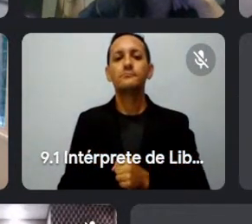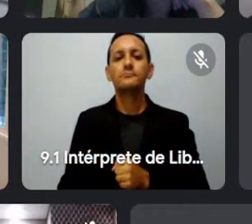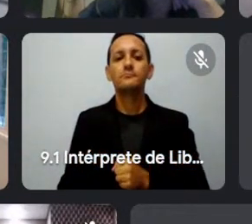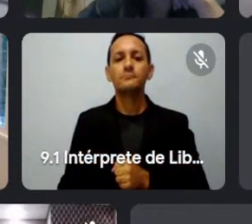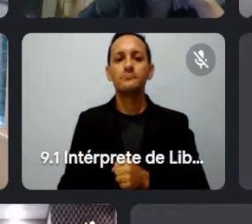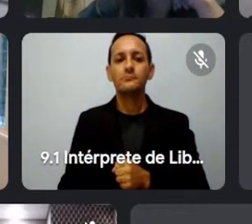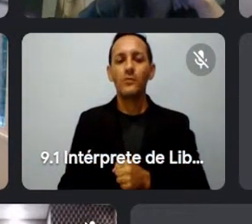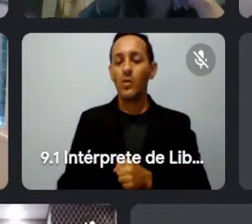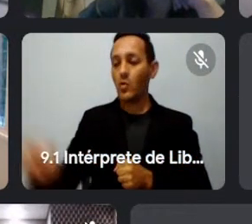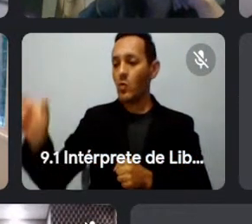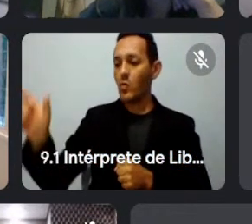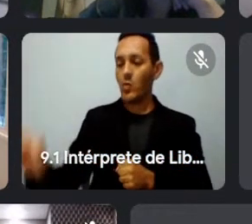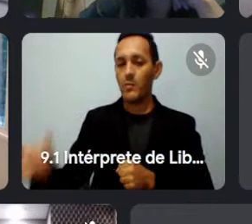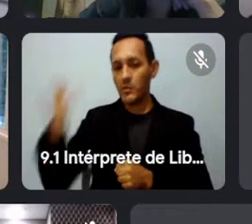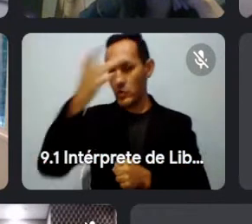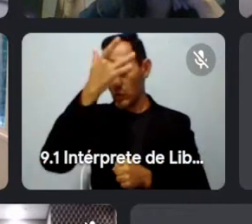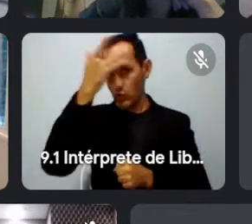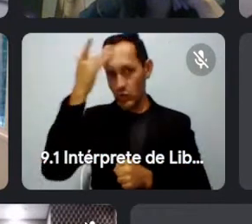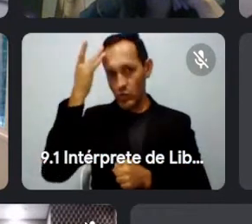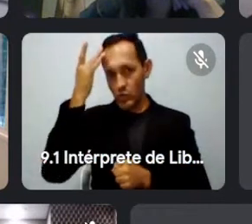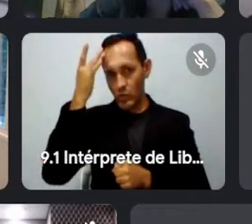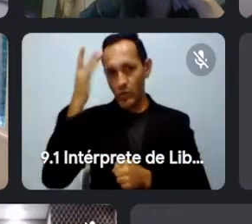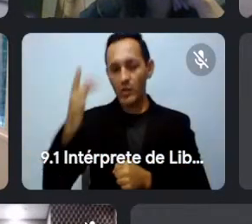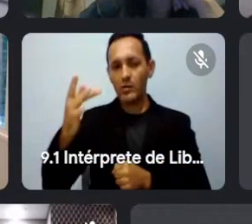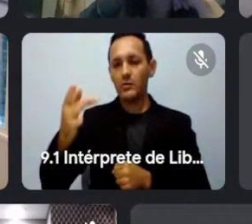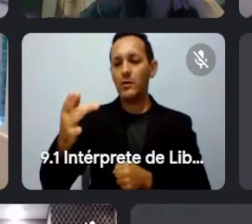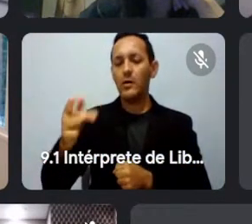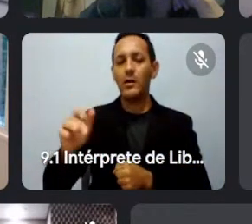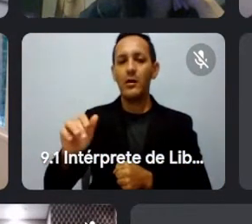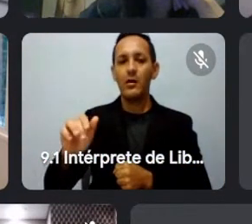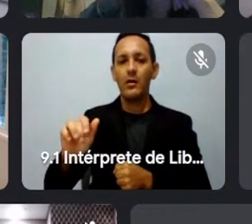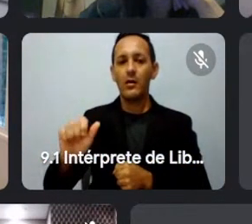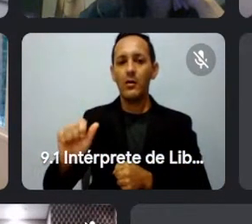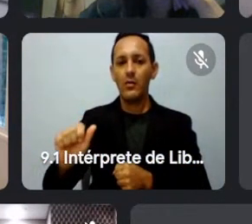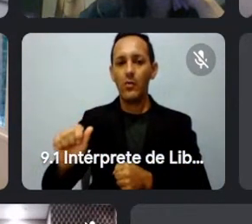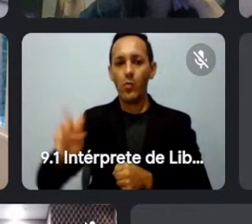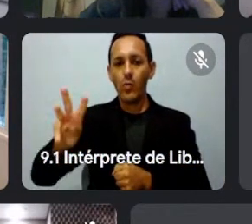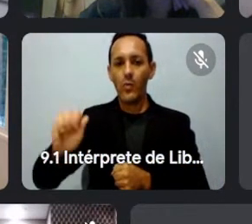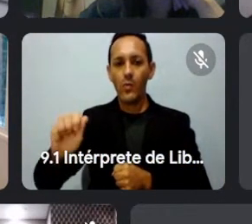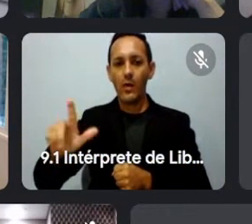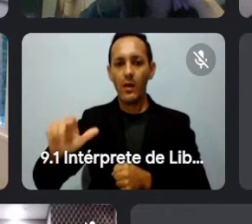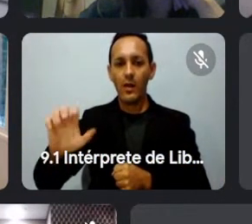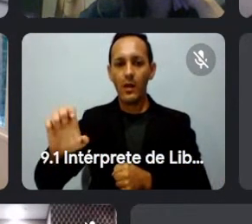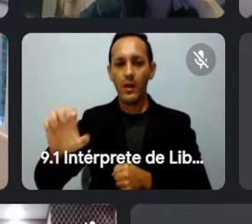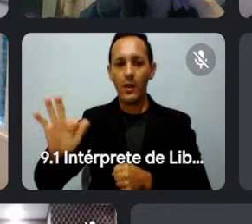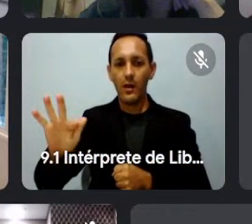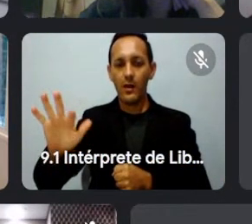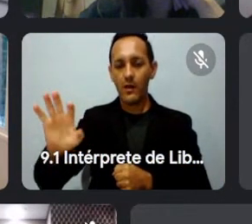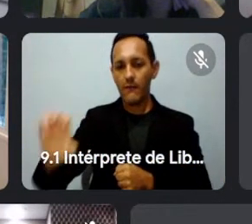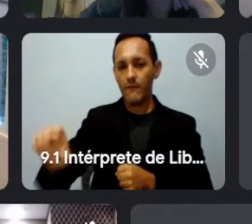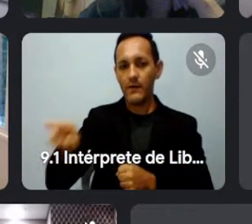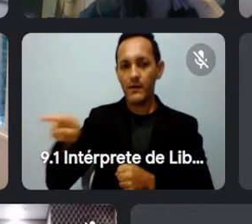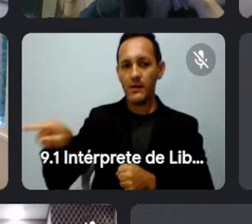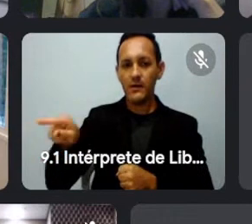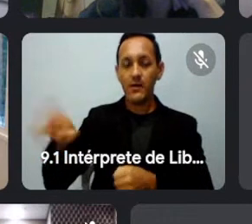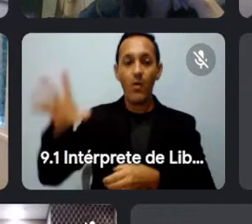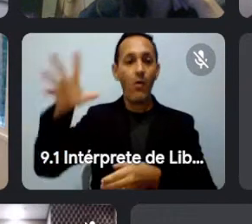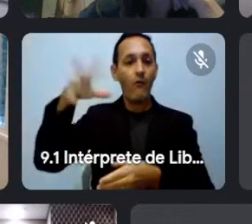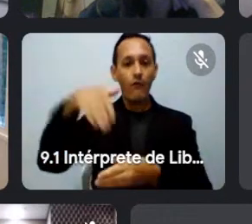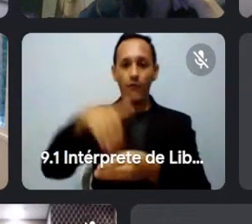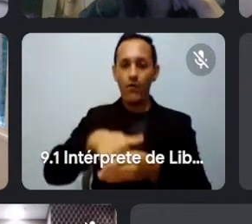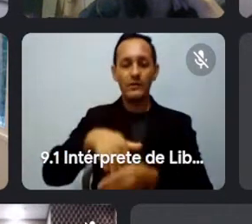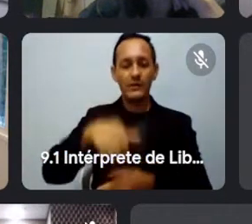eleitor beneficiado senhor Valéria pelo que eu ver e esquecendo os ossos ele não é eleitor de